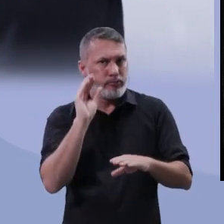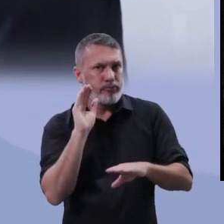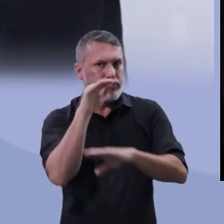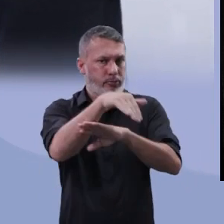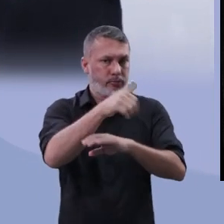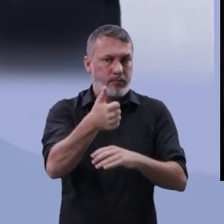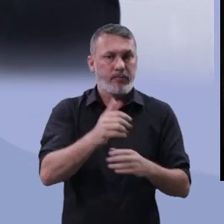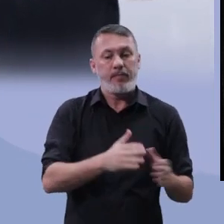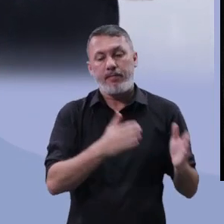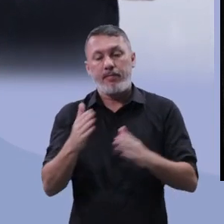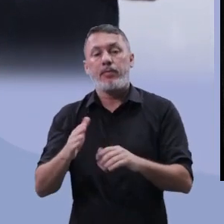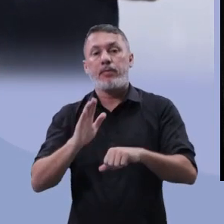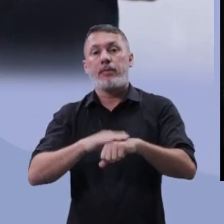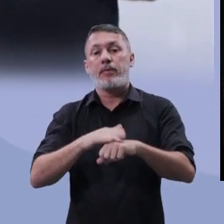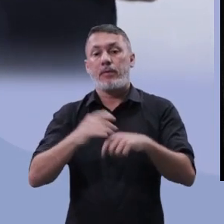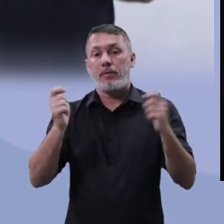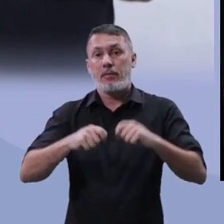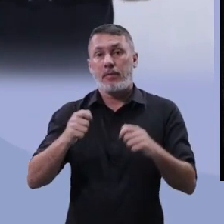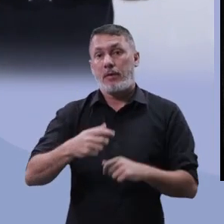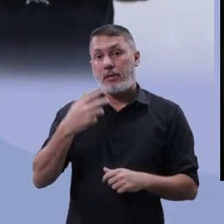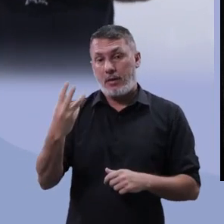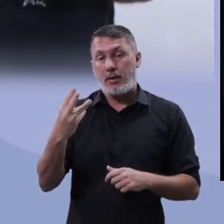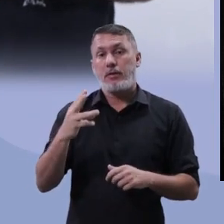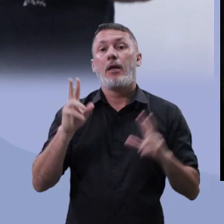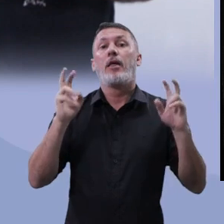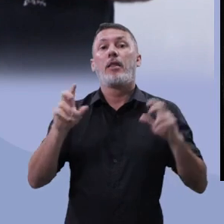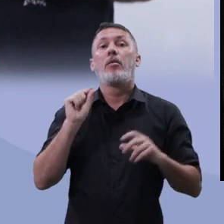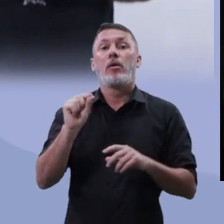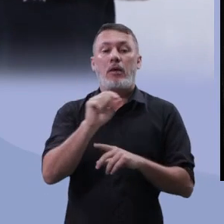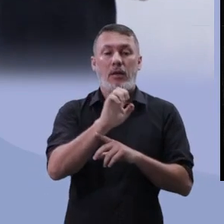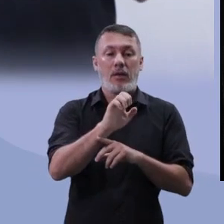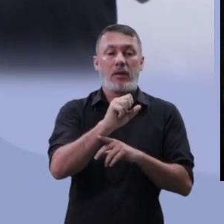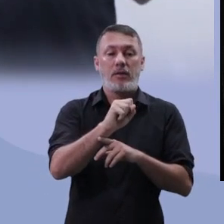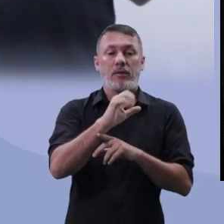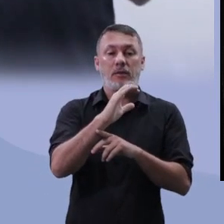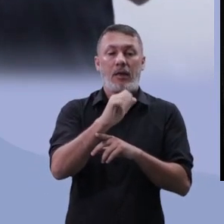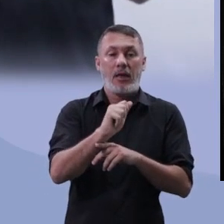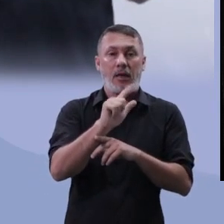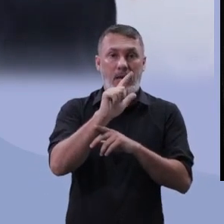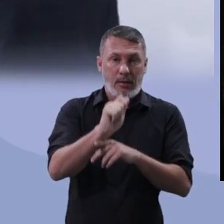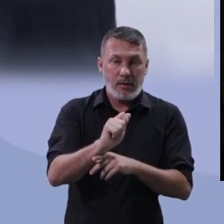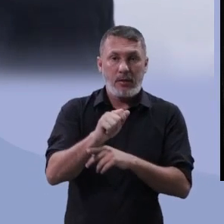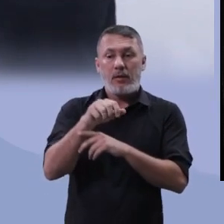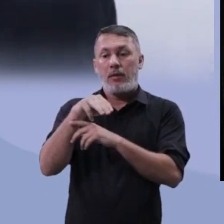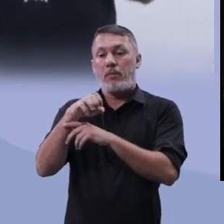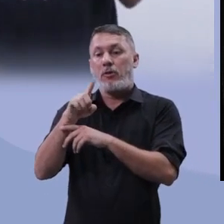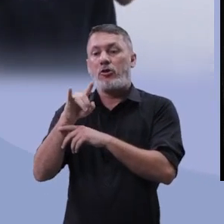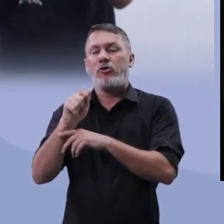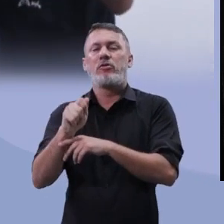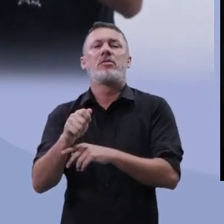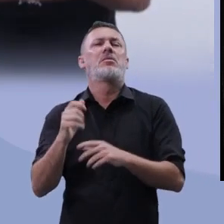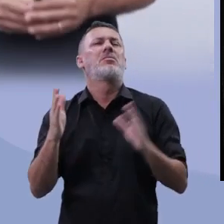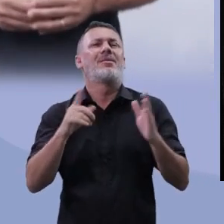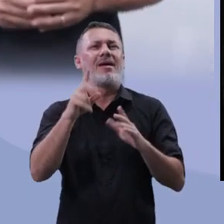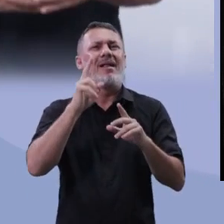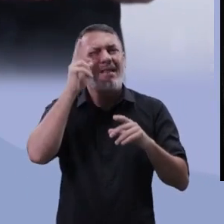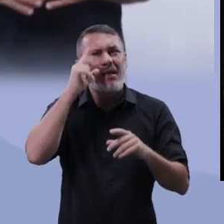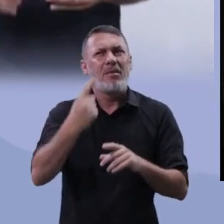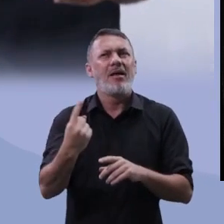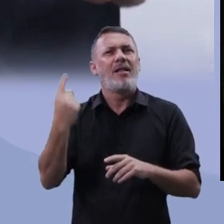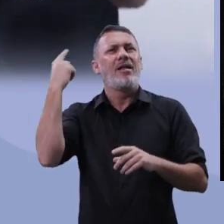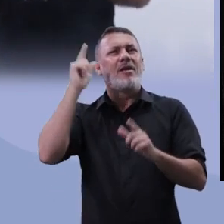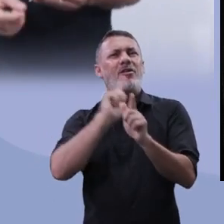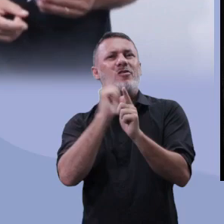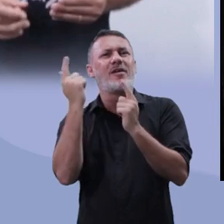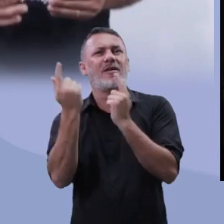hacker? Na competência 3, escalas e medidas. O que é uma escala? O que cai na questão de escala? Aquela escala lá da